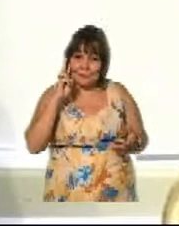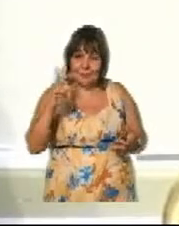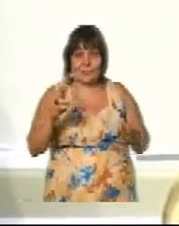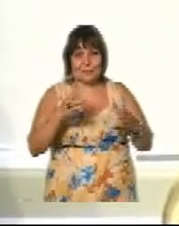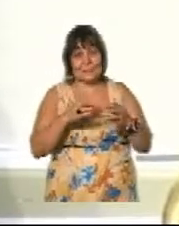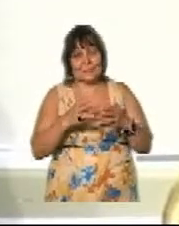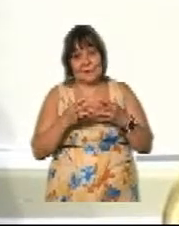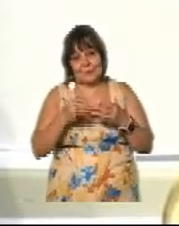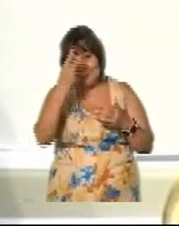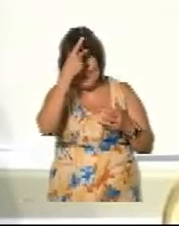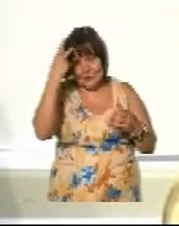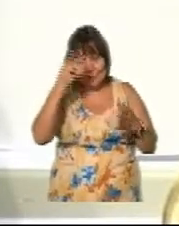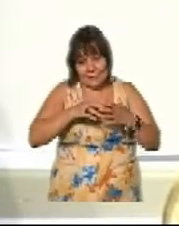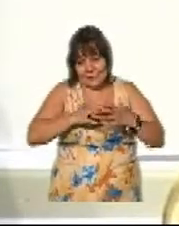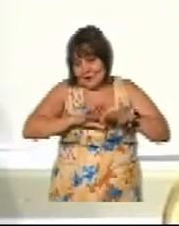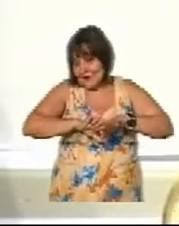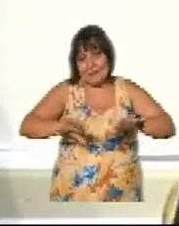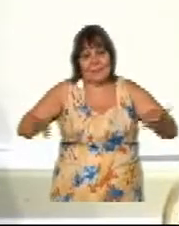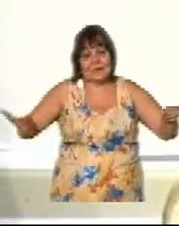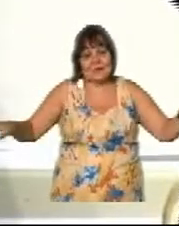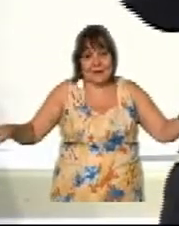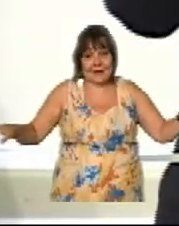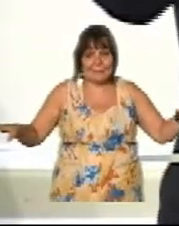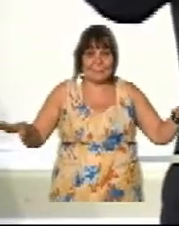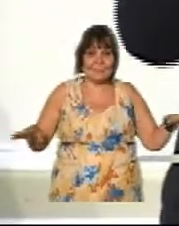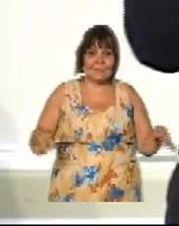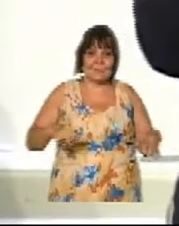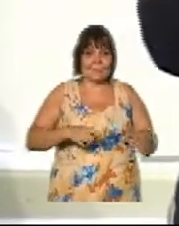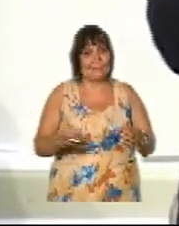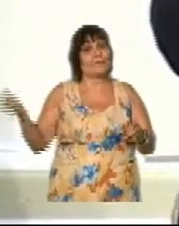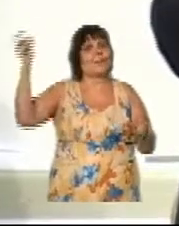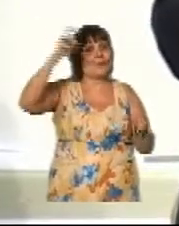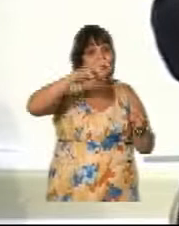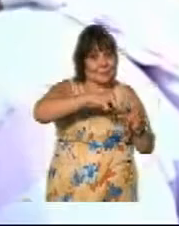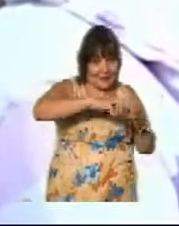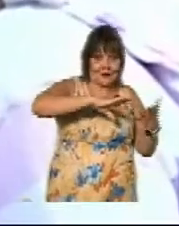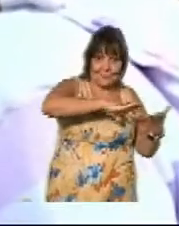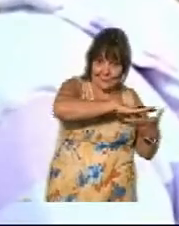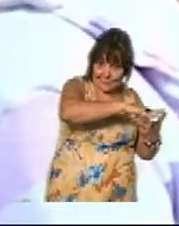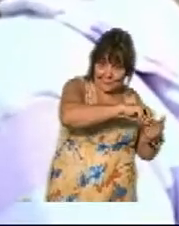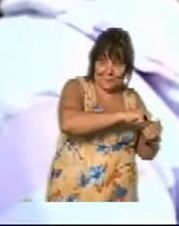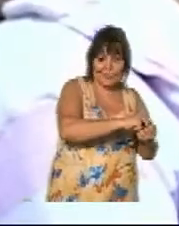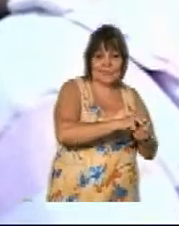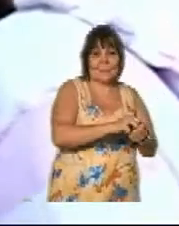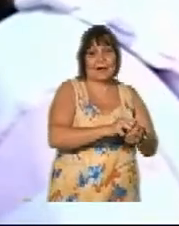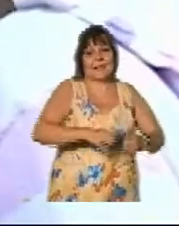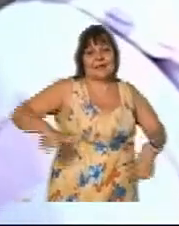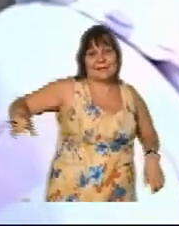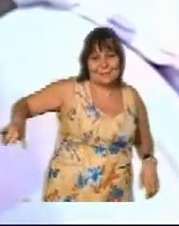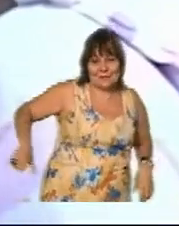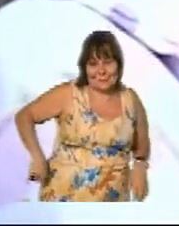o bálsamo suave, tem que ser o bálsamo suave, obrigado. A igreja tem que ser o acordo, a paz,